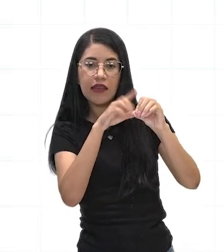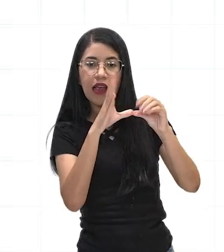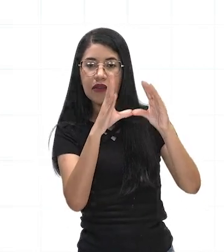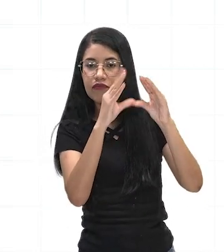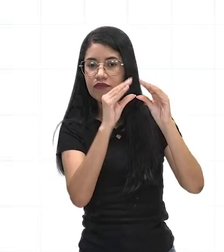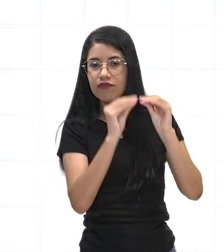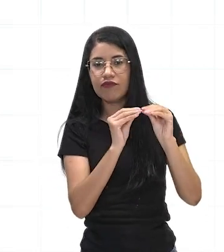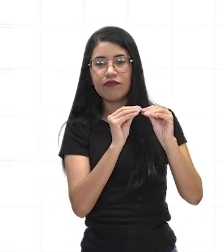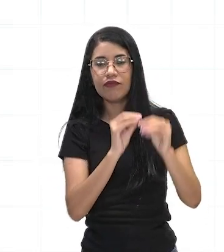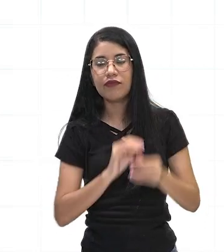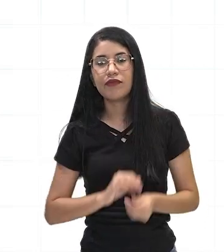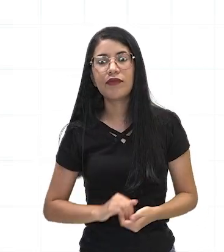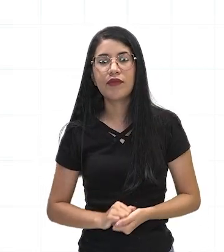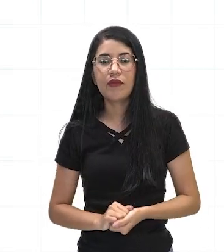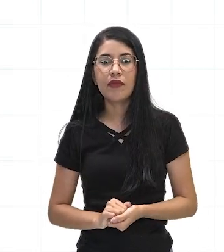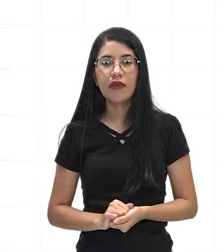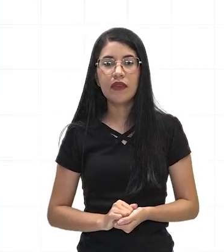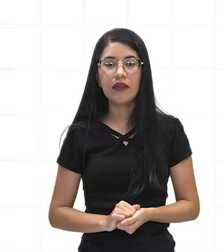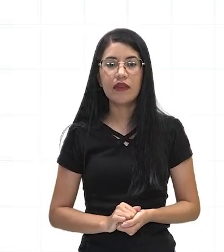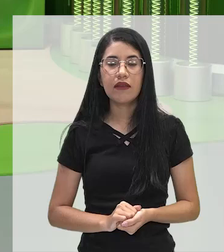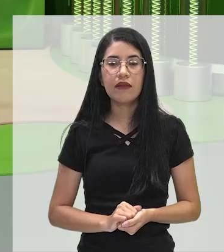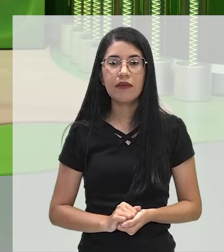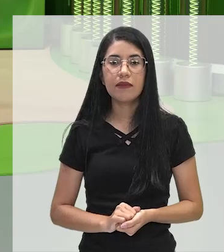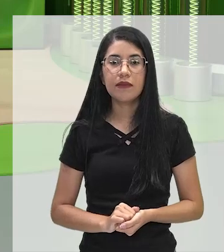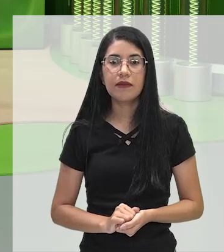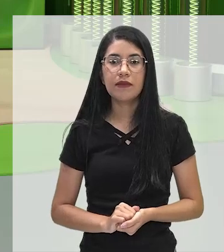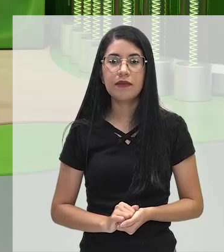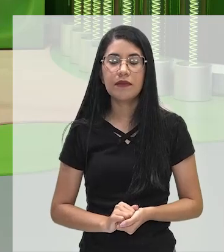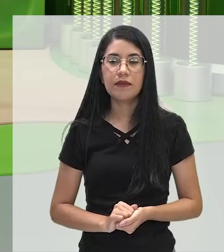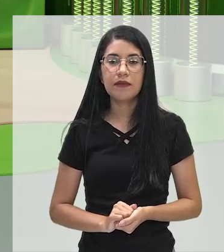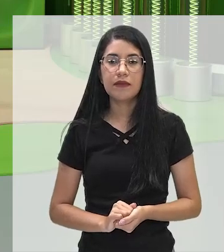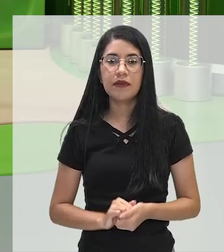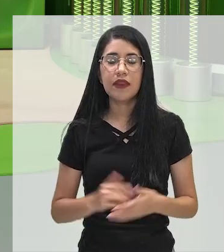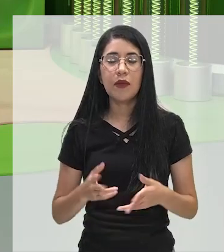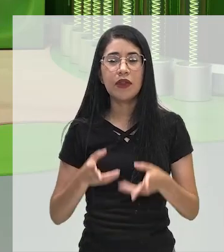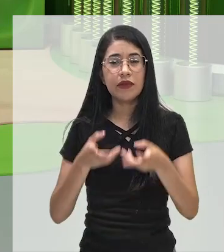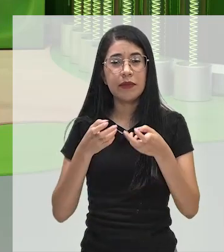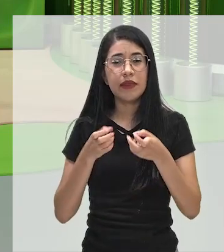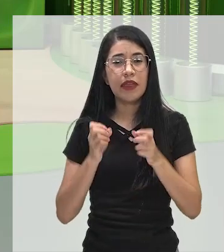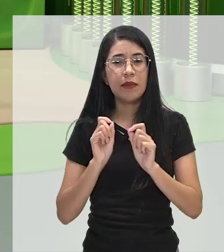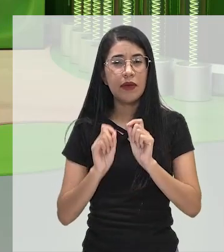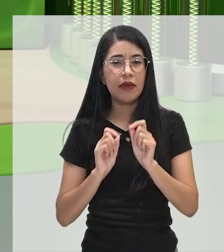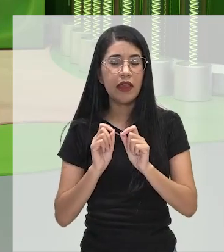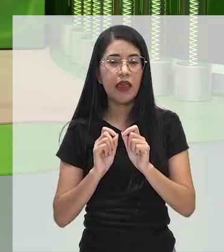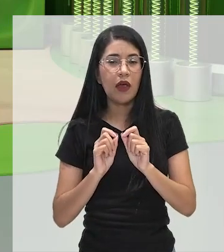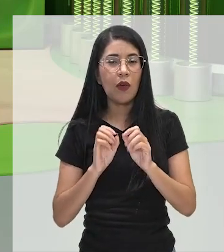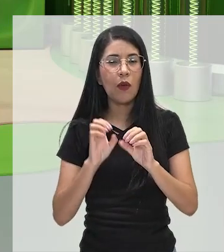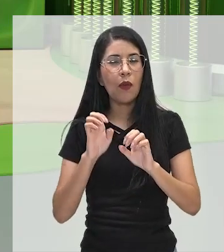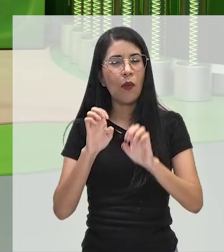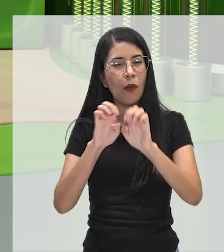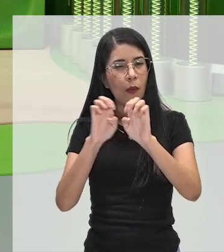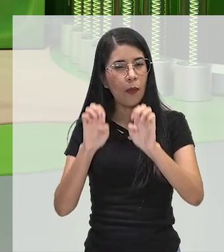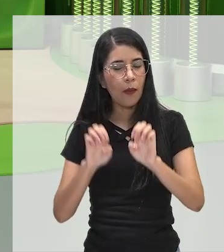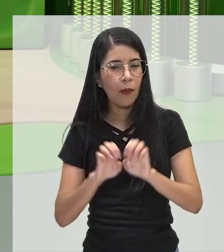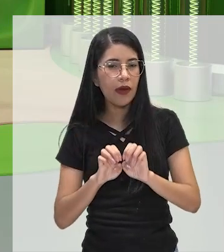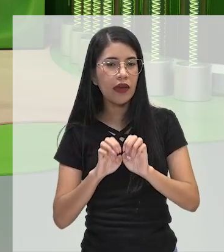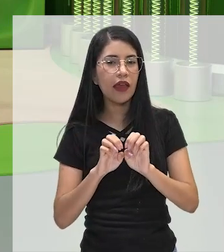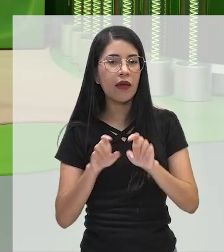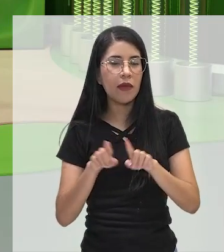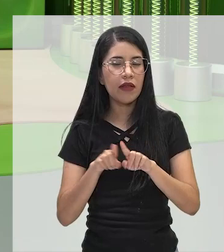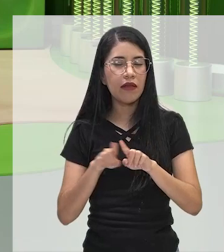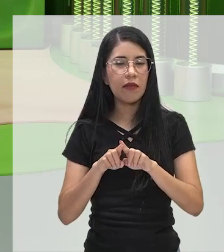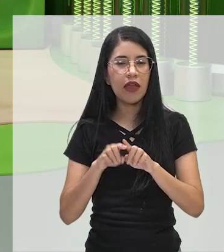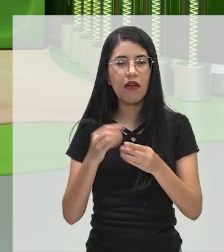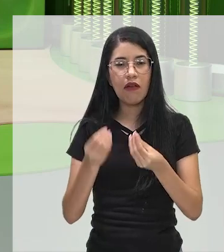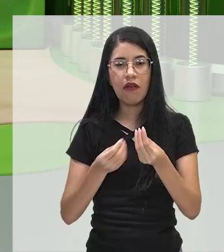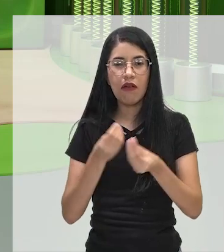sombra e a gente não consegue visualizar, certo? Muito bem. Então, a gente vai observar agora um esquema, né? Aqui umas representações em 3D